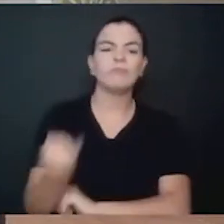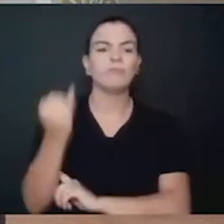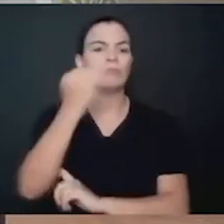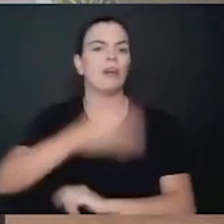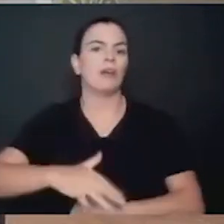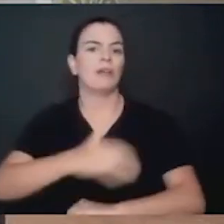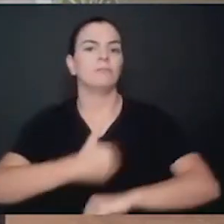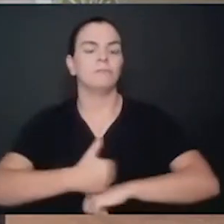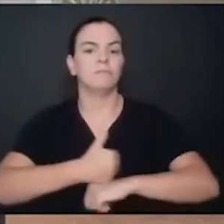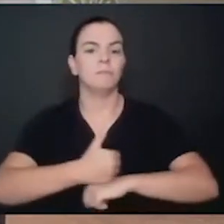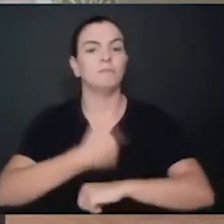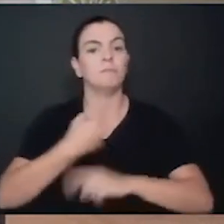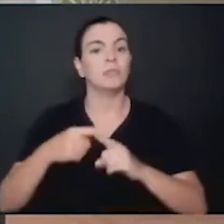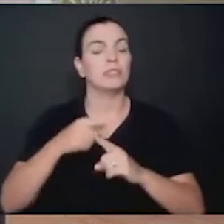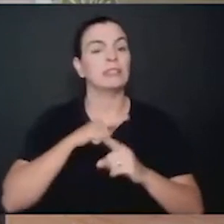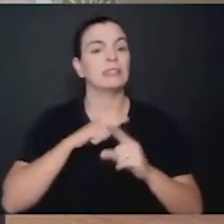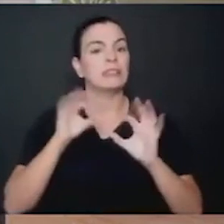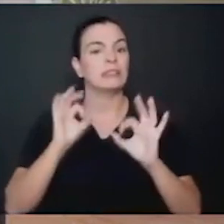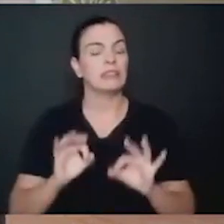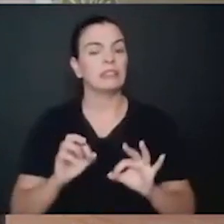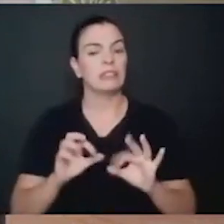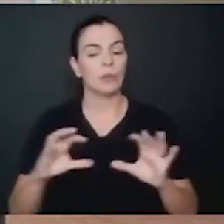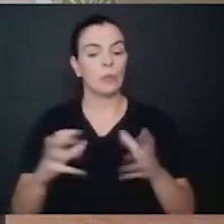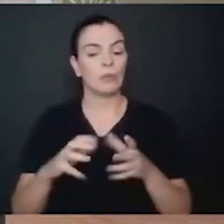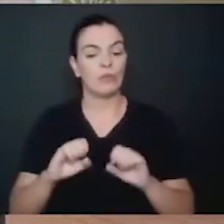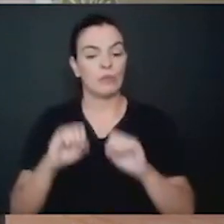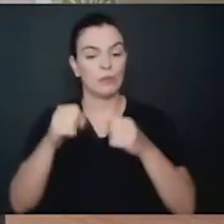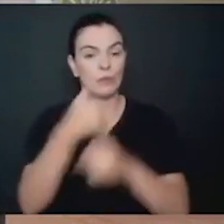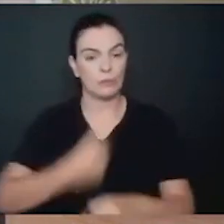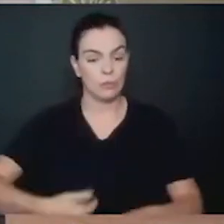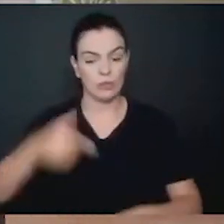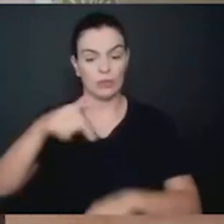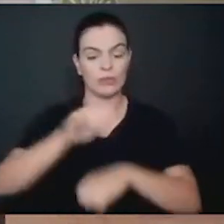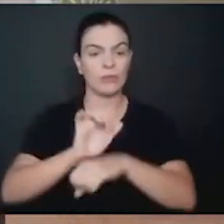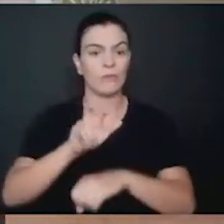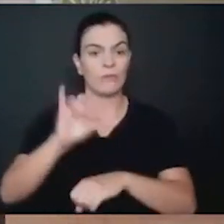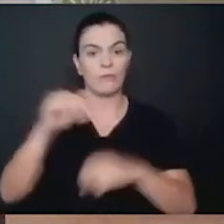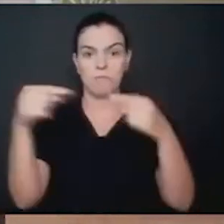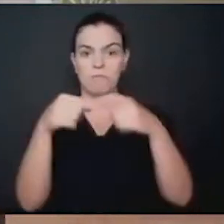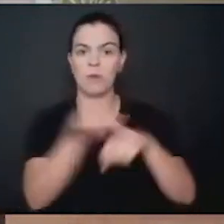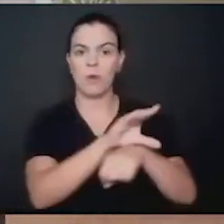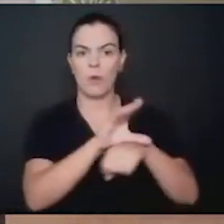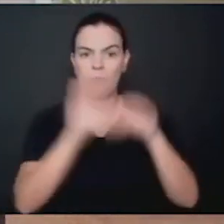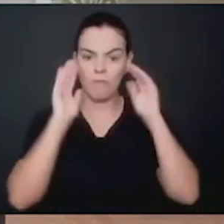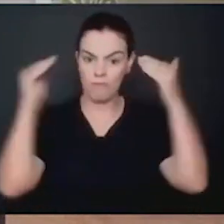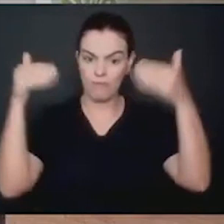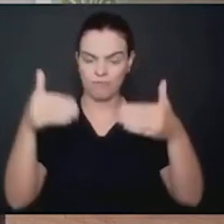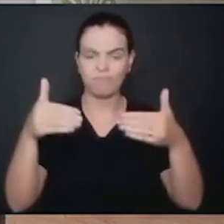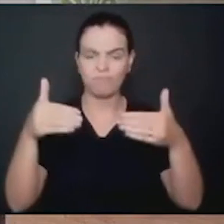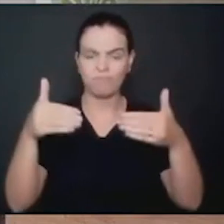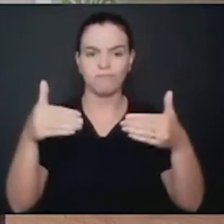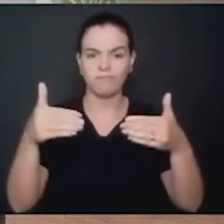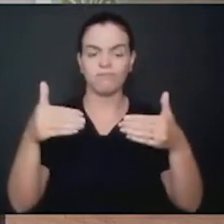certamente vai conduzir a Defensoria Pública do Estado uma instituição constitucionalmente reconhecida como essencial a